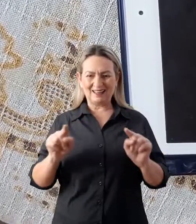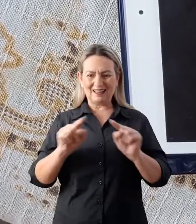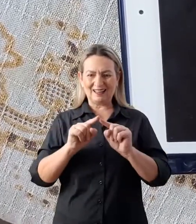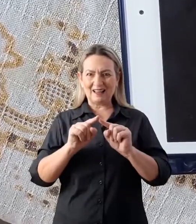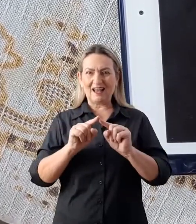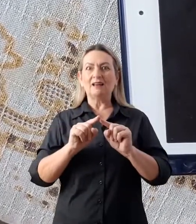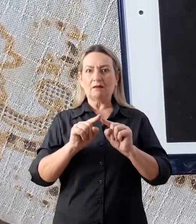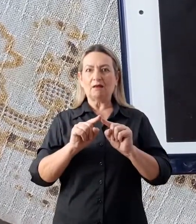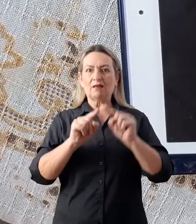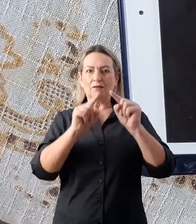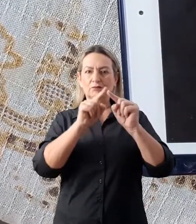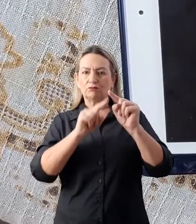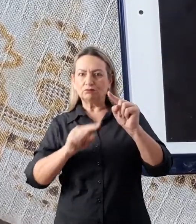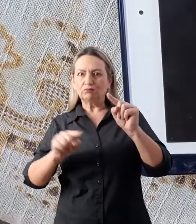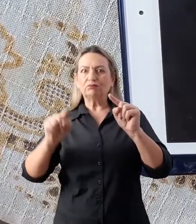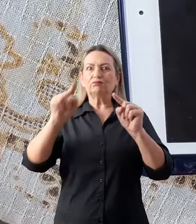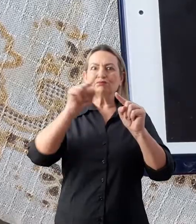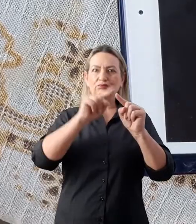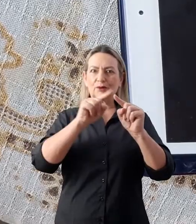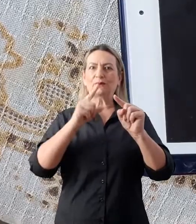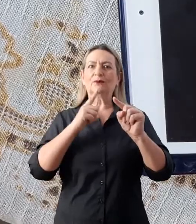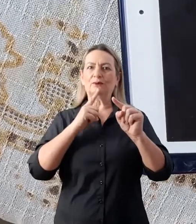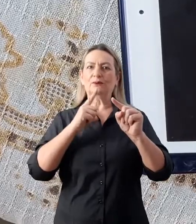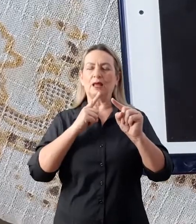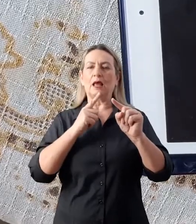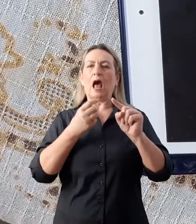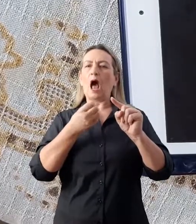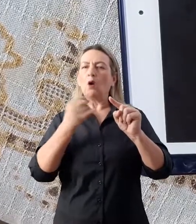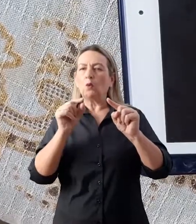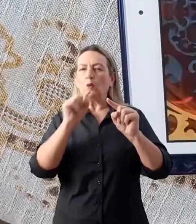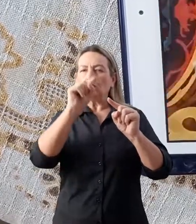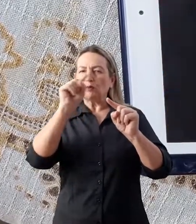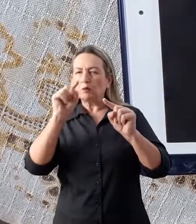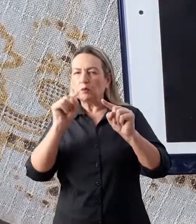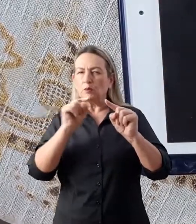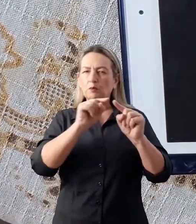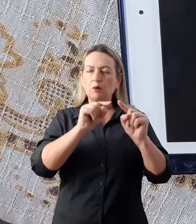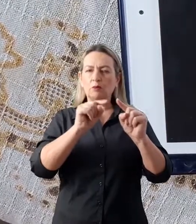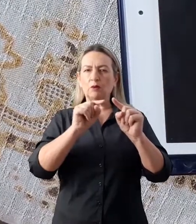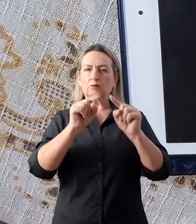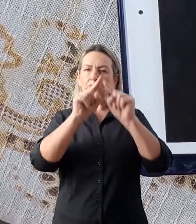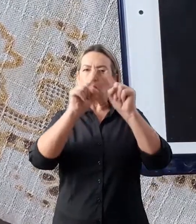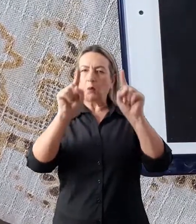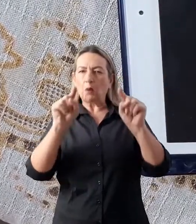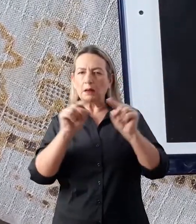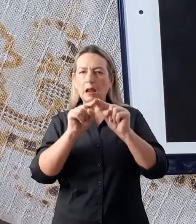circular, mas também tem alguns pontos que são mais quadrados.